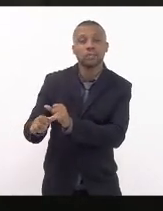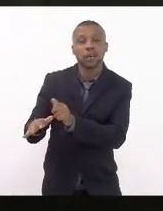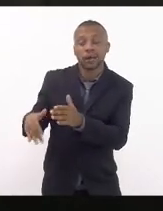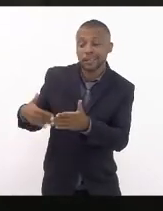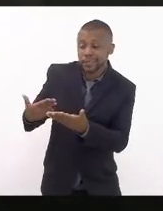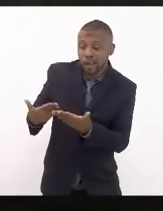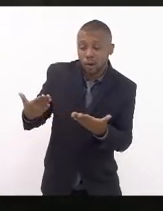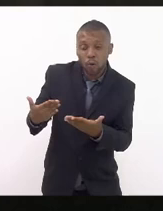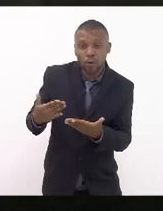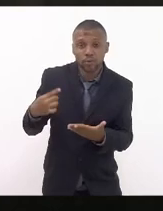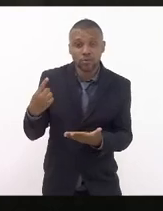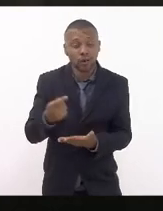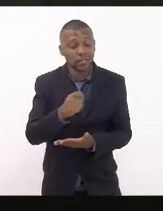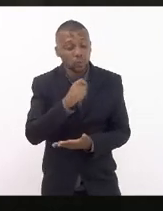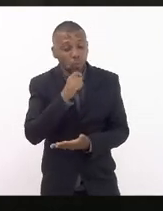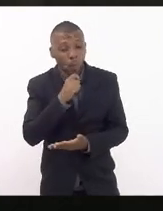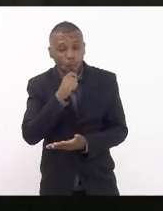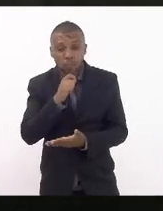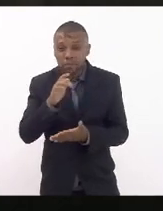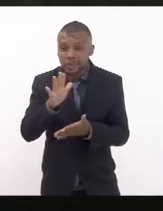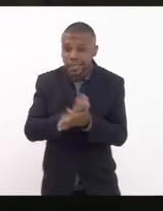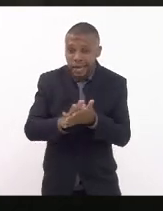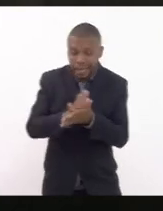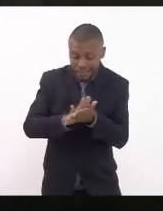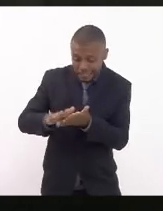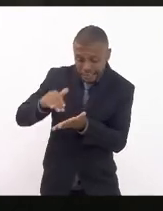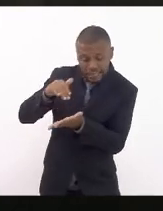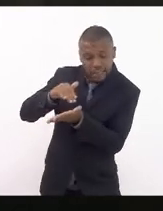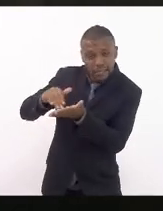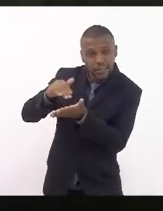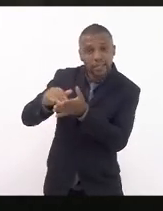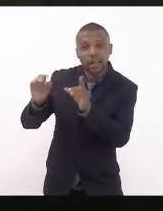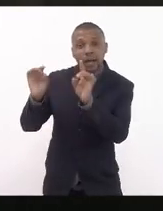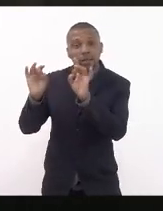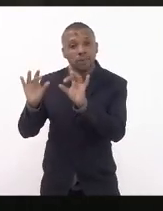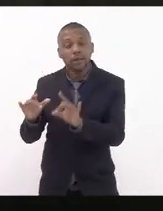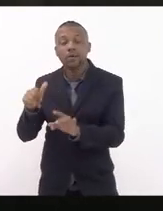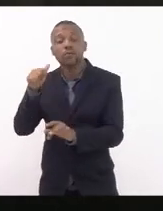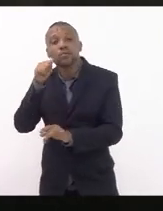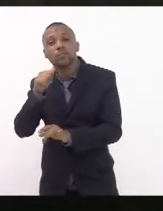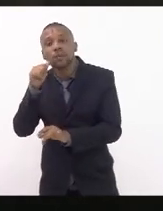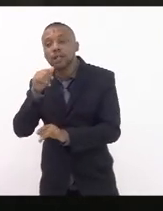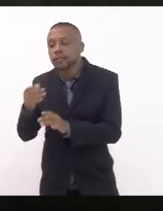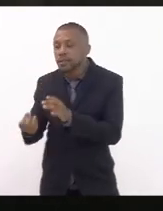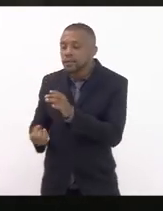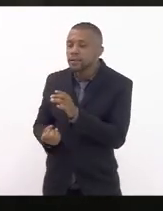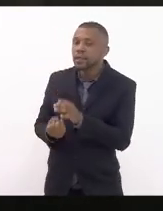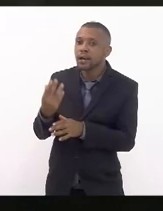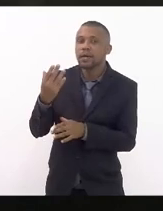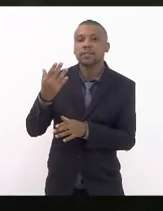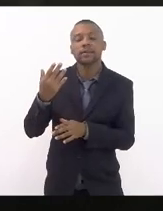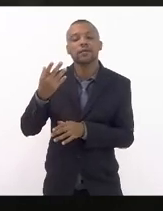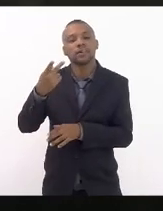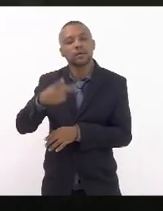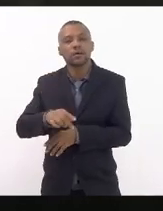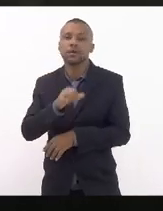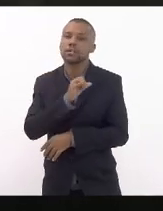nenhuma secretaria de mulheres implementada no estado do Rio de Janeiro.